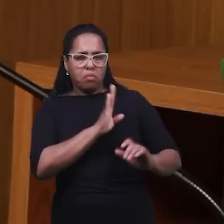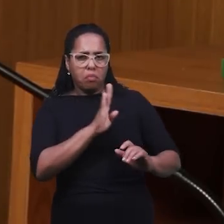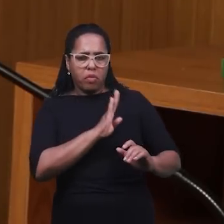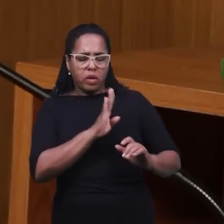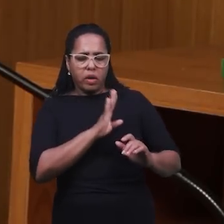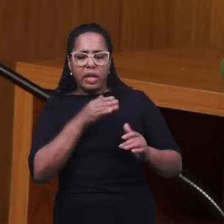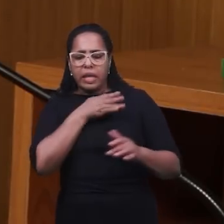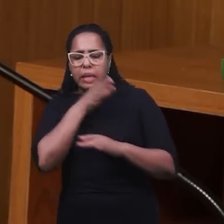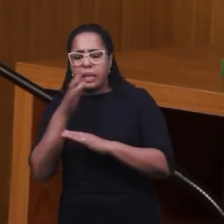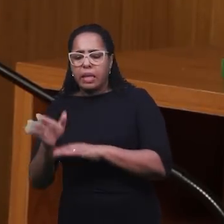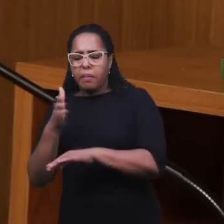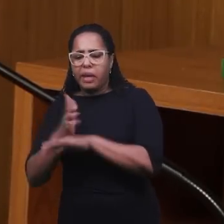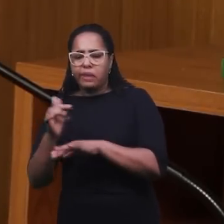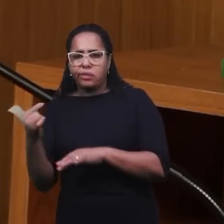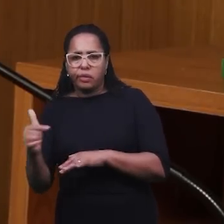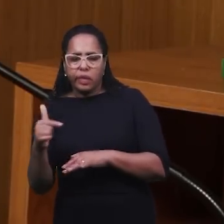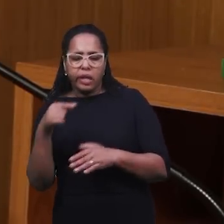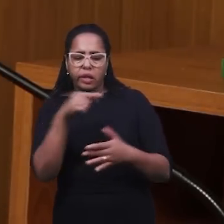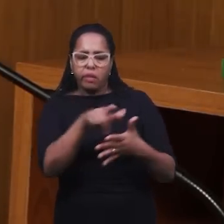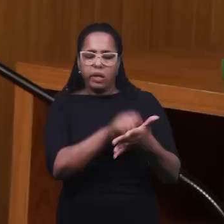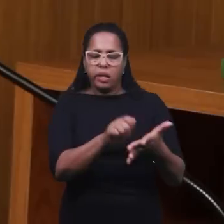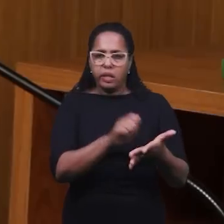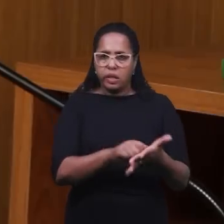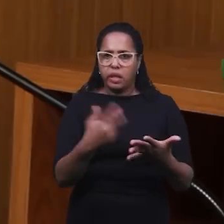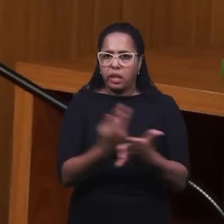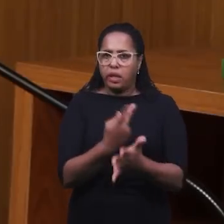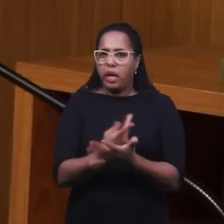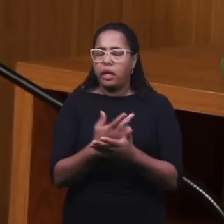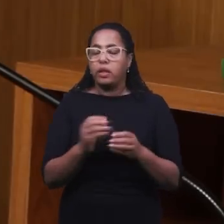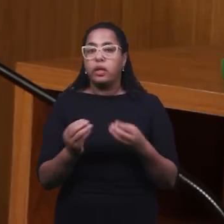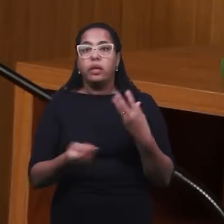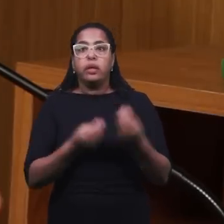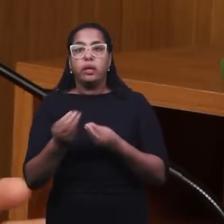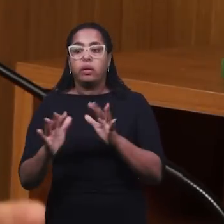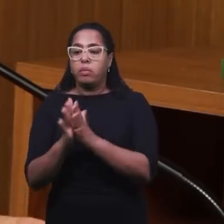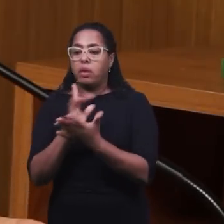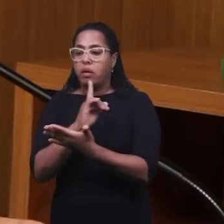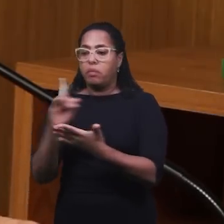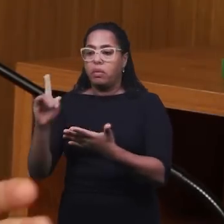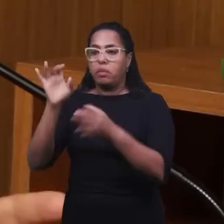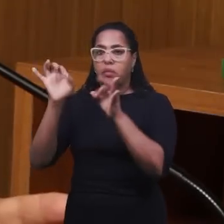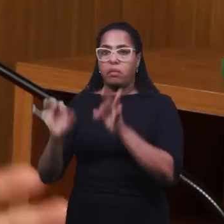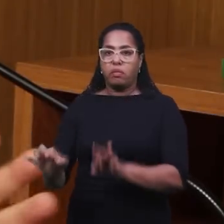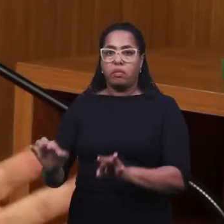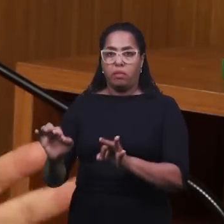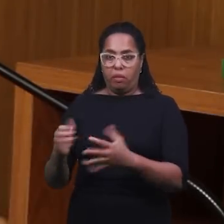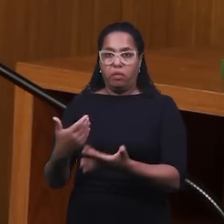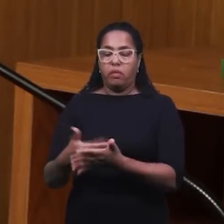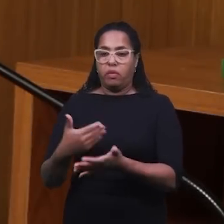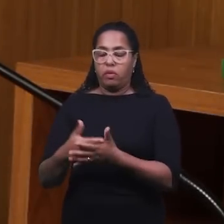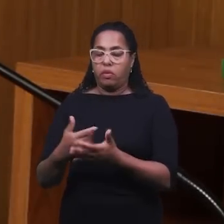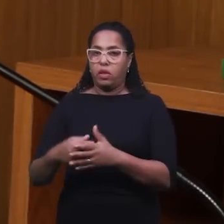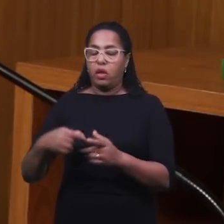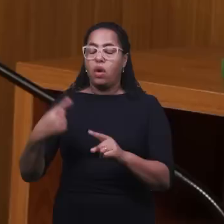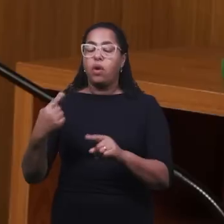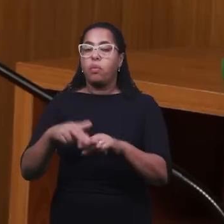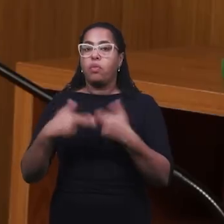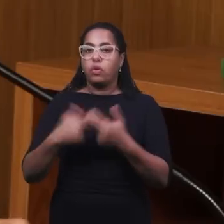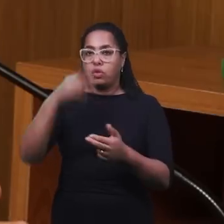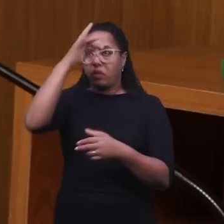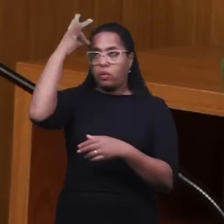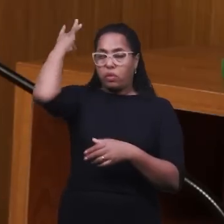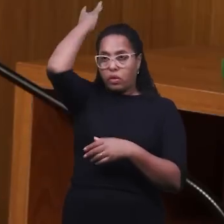ser diferente. Entendeu? Então, se alguém escreveu uma fisiologia cardíaca e tal, e